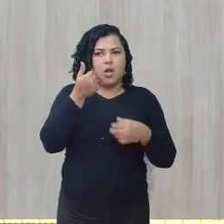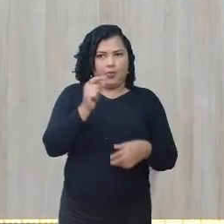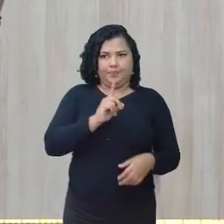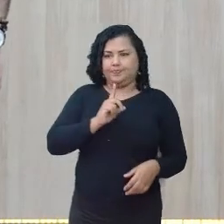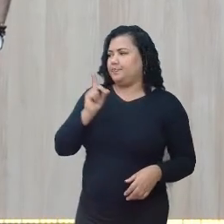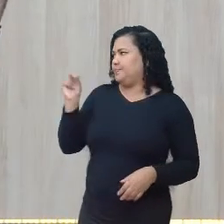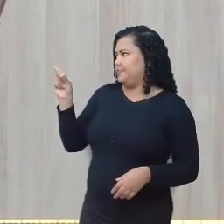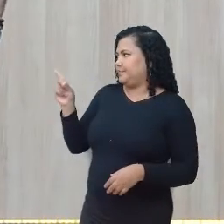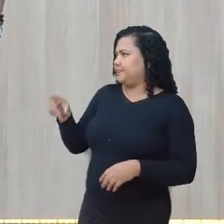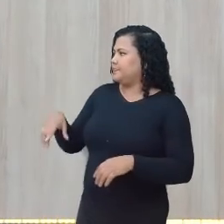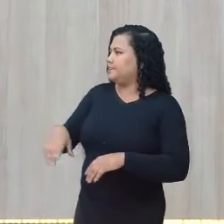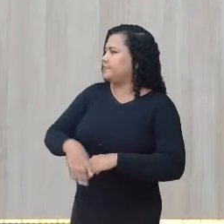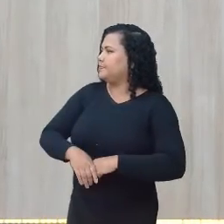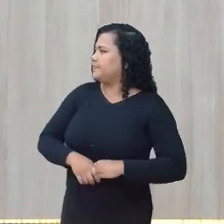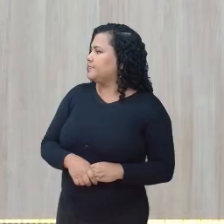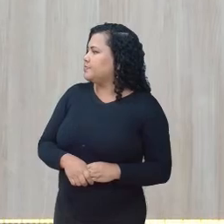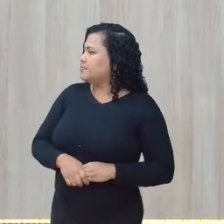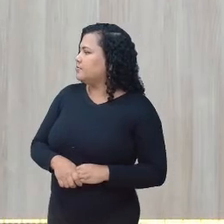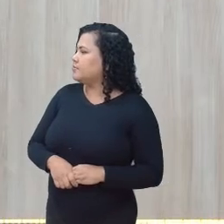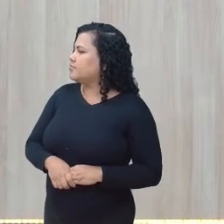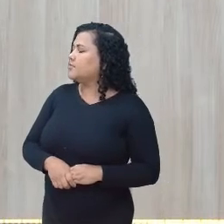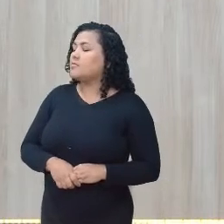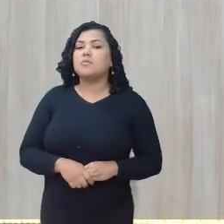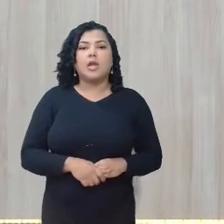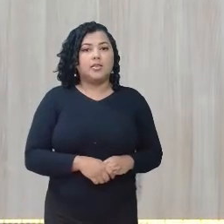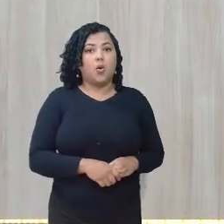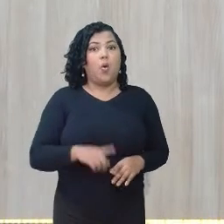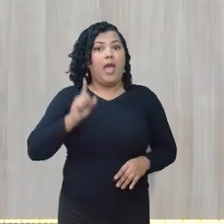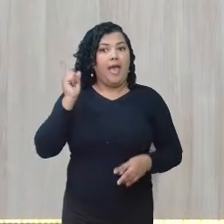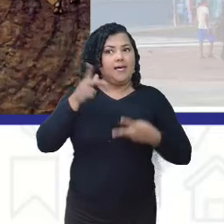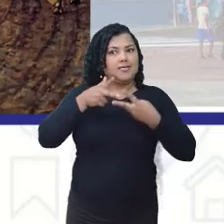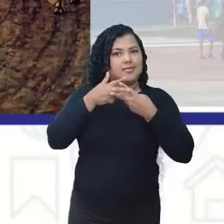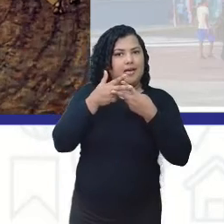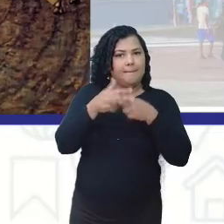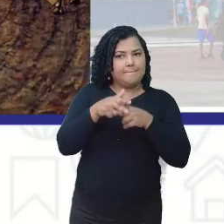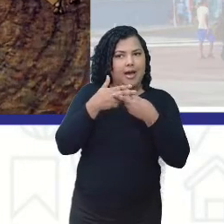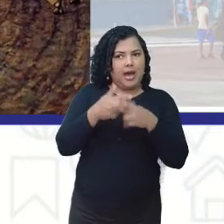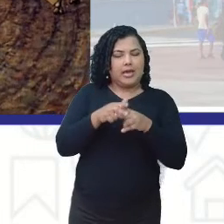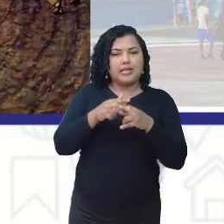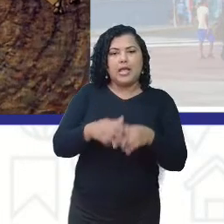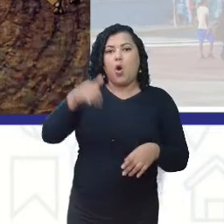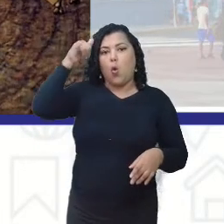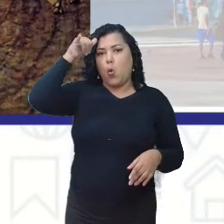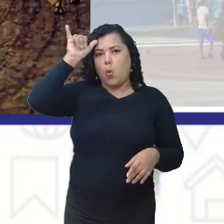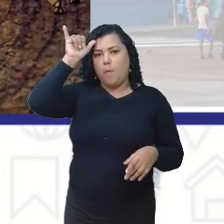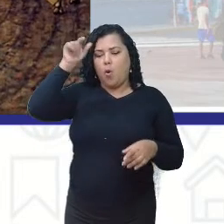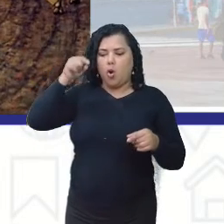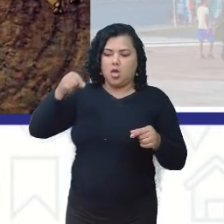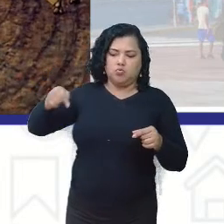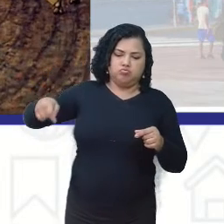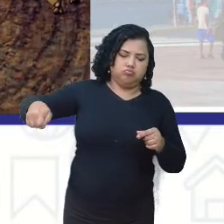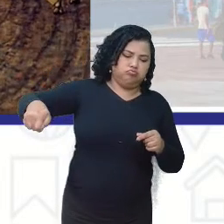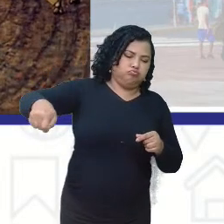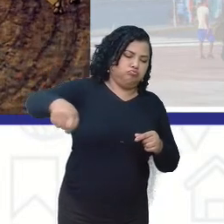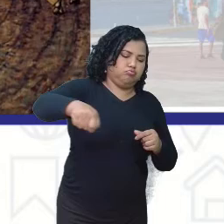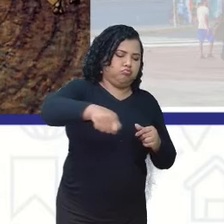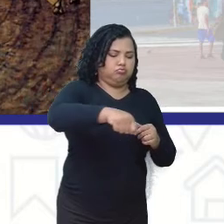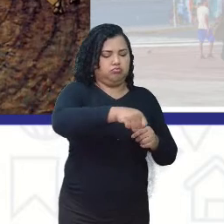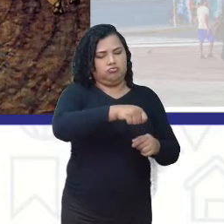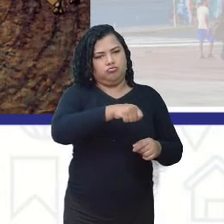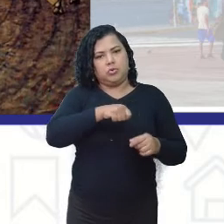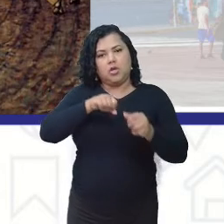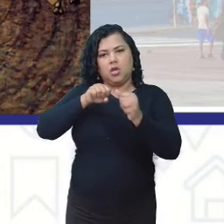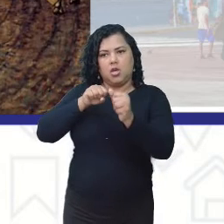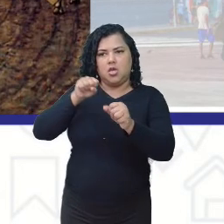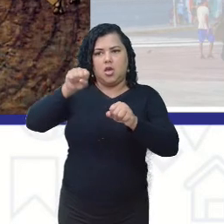Aqui, ó, a gente viu que existia o engenho movido, né, a tração humana ou tração animal, ou